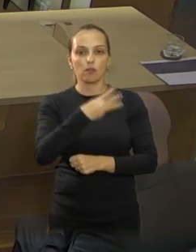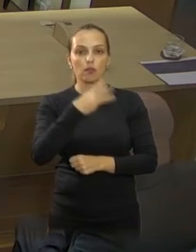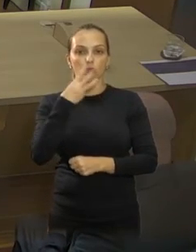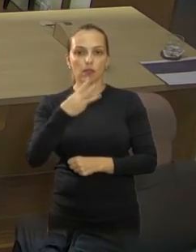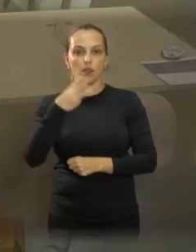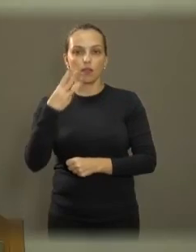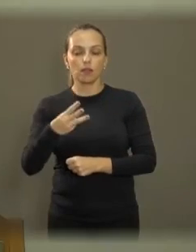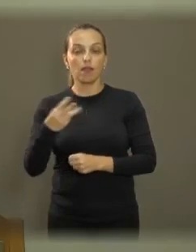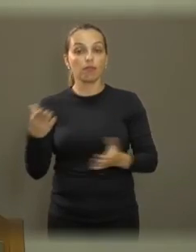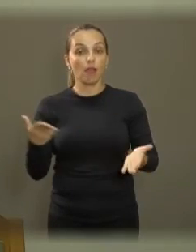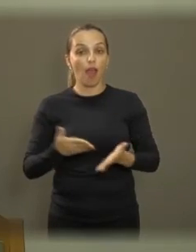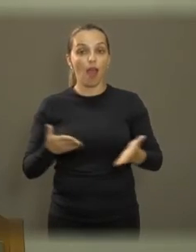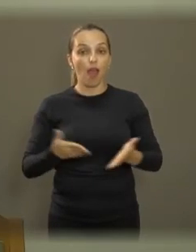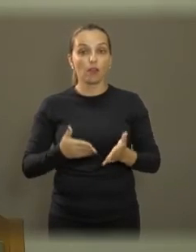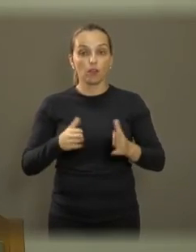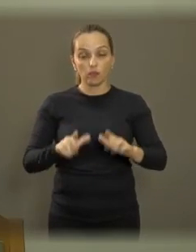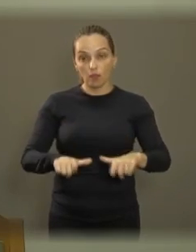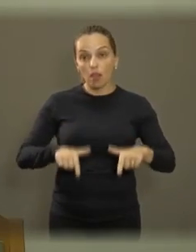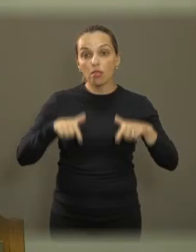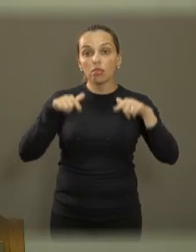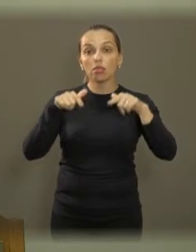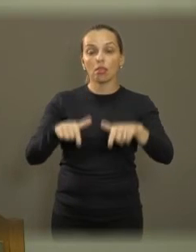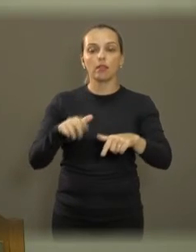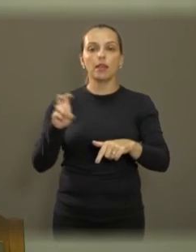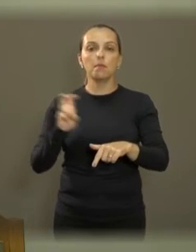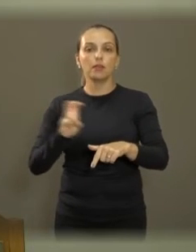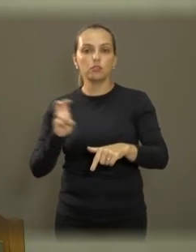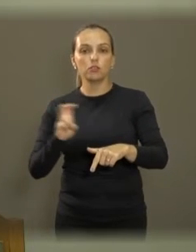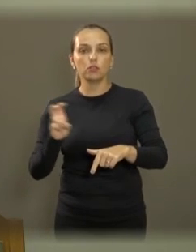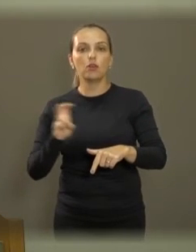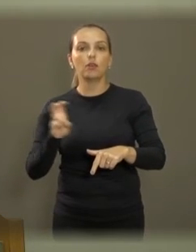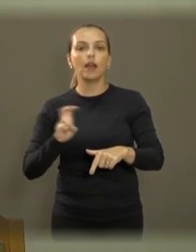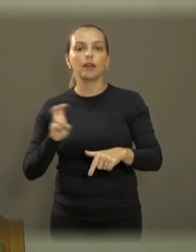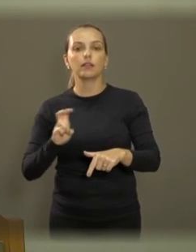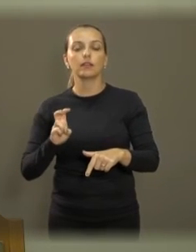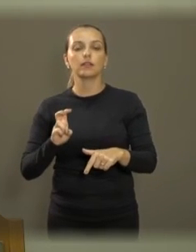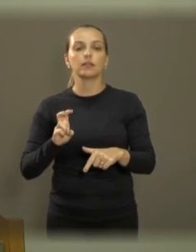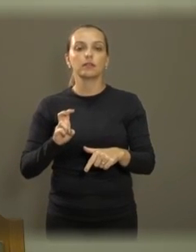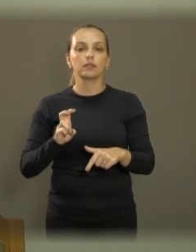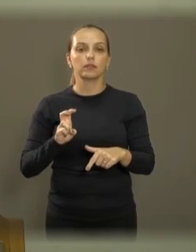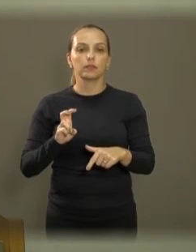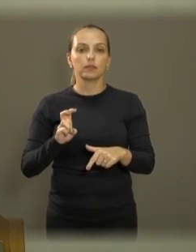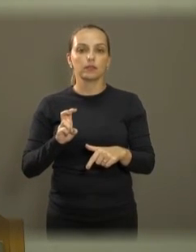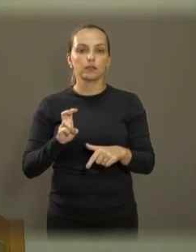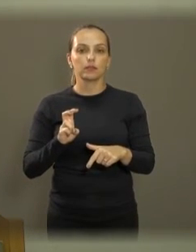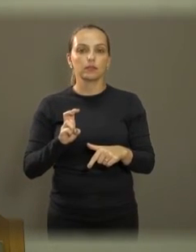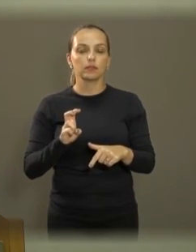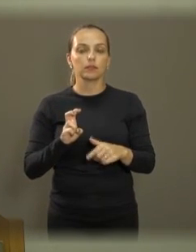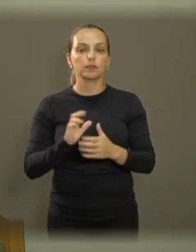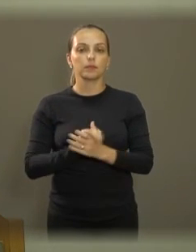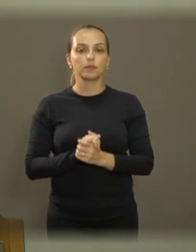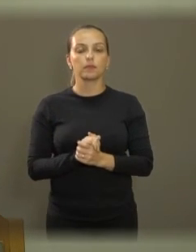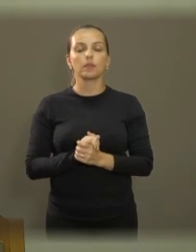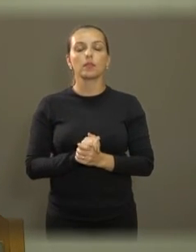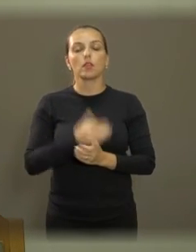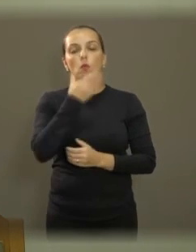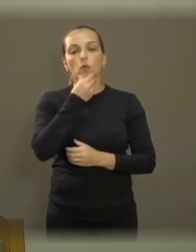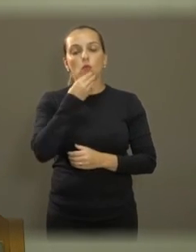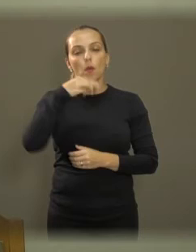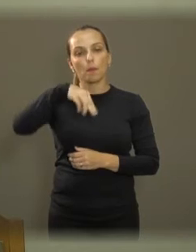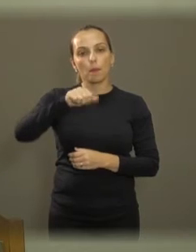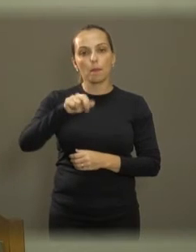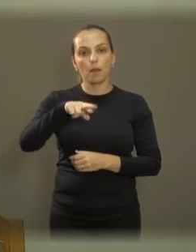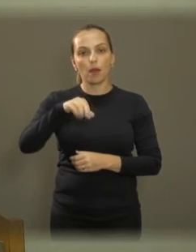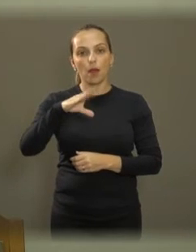8.333, será entregue agora a quinta comenda do mérito farmacêutico ao professor Marcos Antônio Correia. Essa homenagem